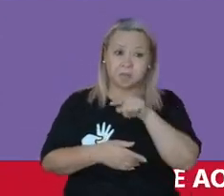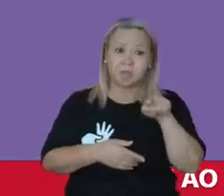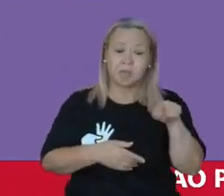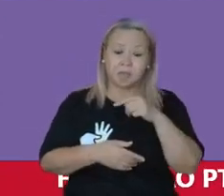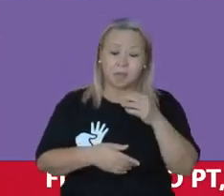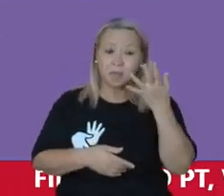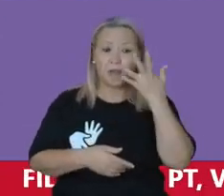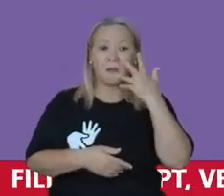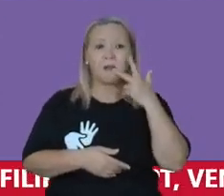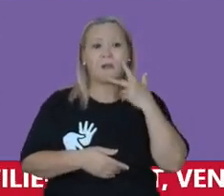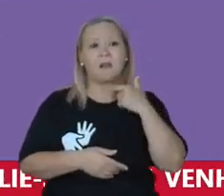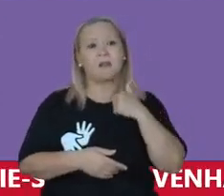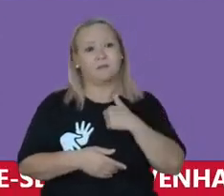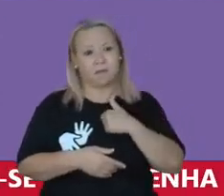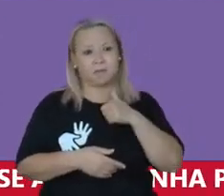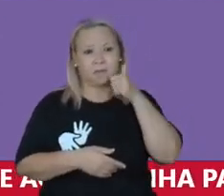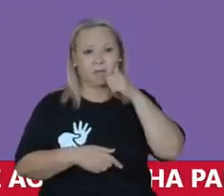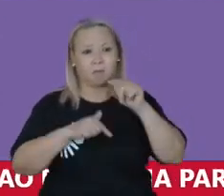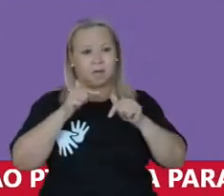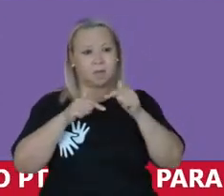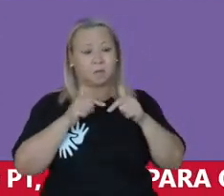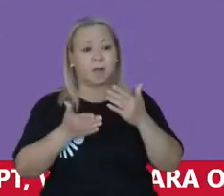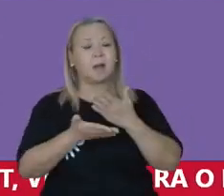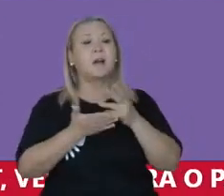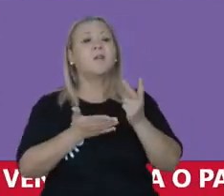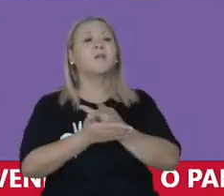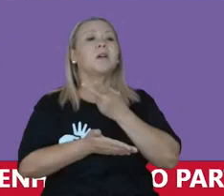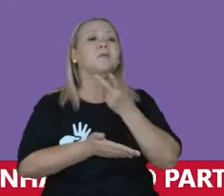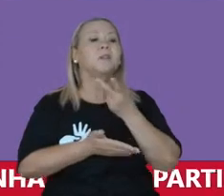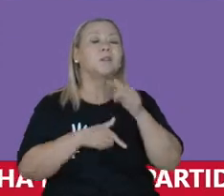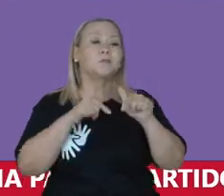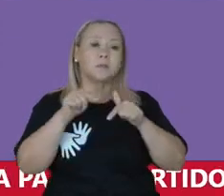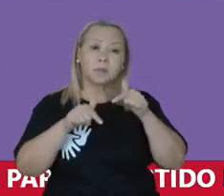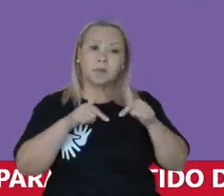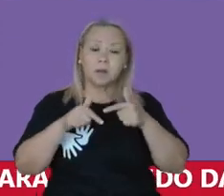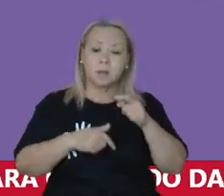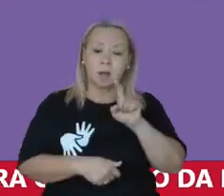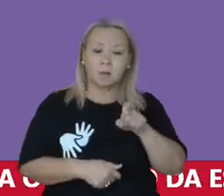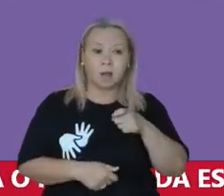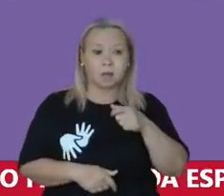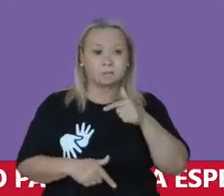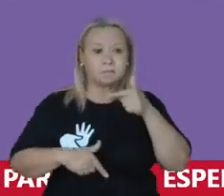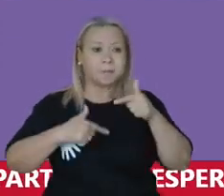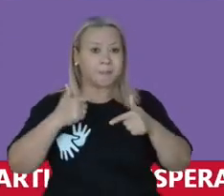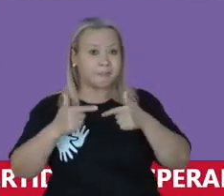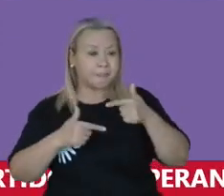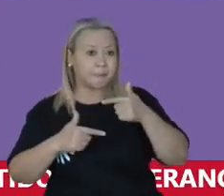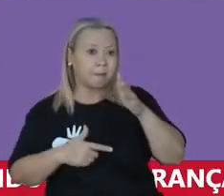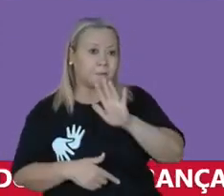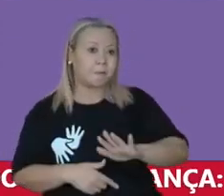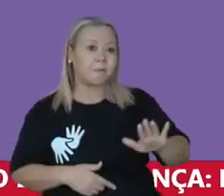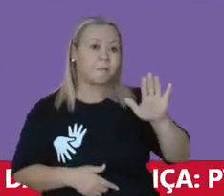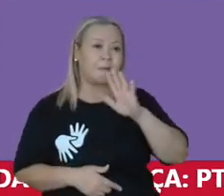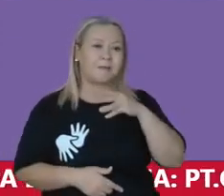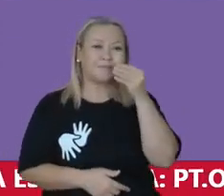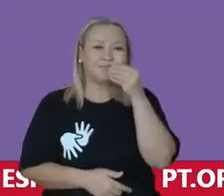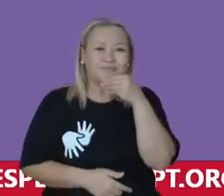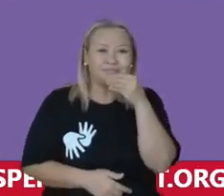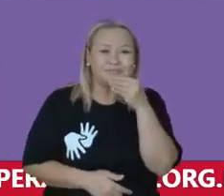a infância. Ocorre que esse trabalho é o trabalho, em geral,